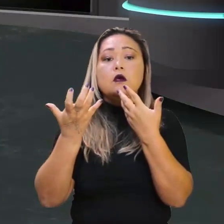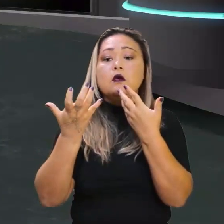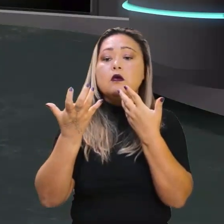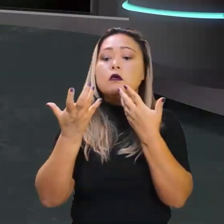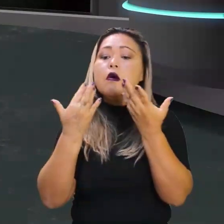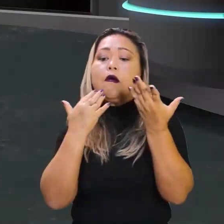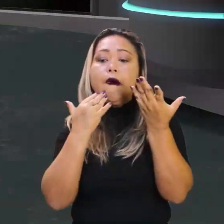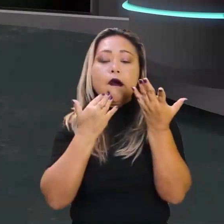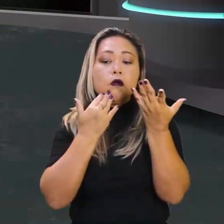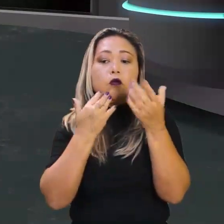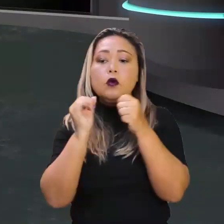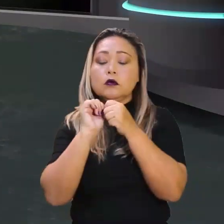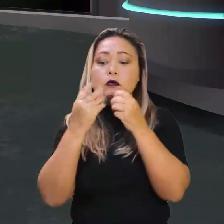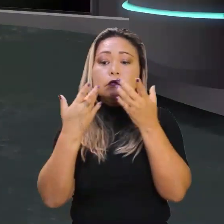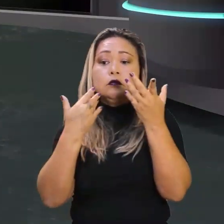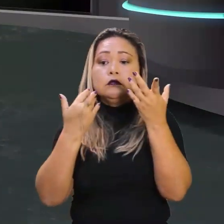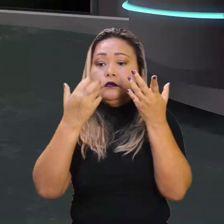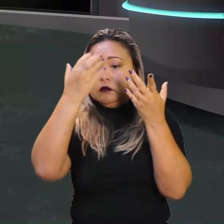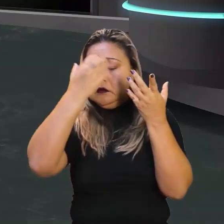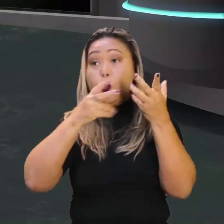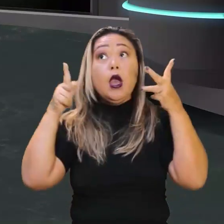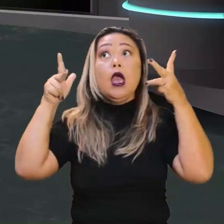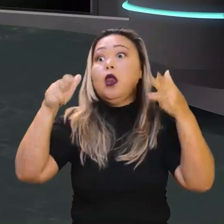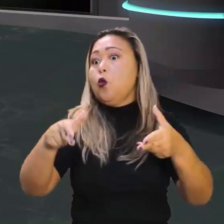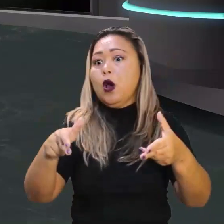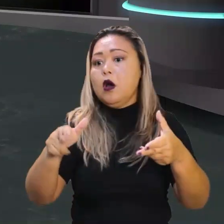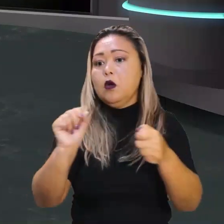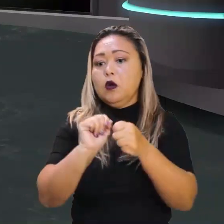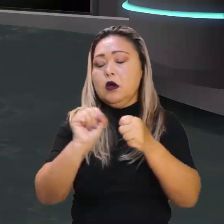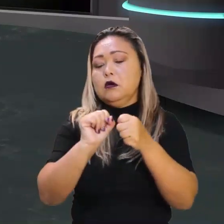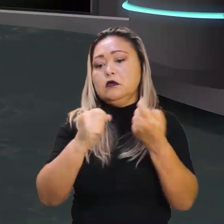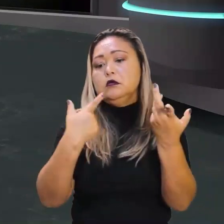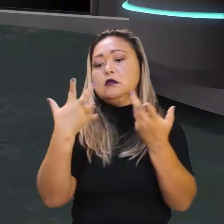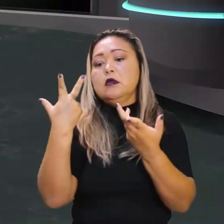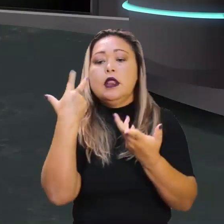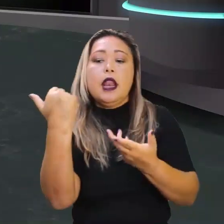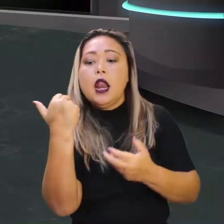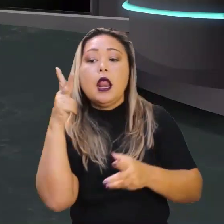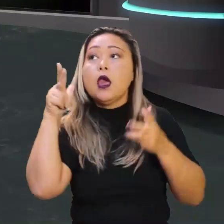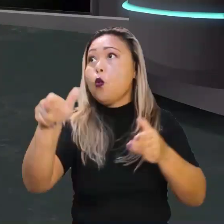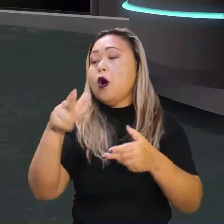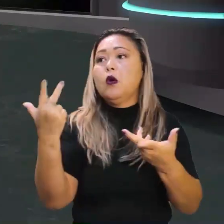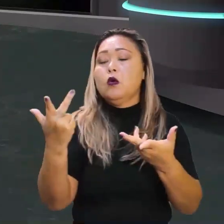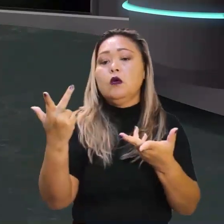modo, distorciam as figuras. Exatamente. Né? As formas não eram